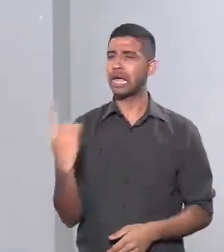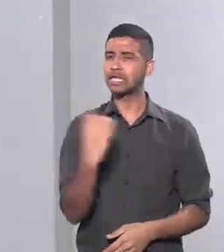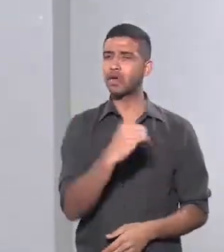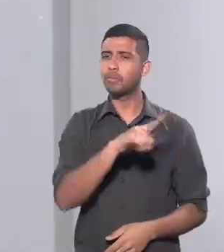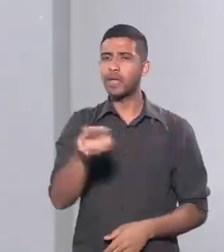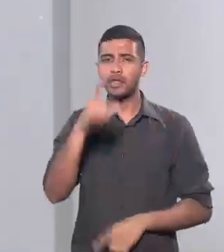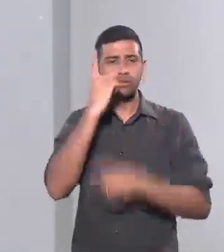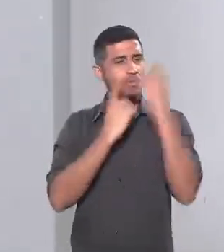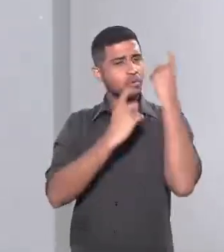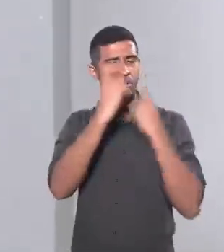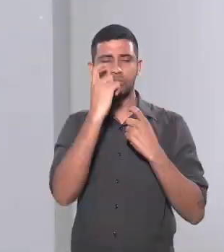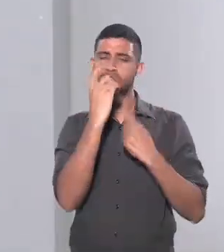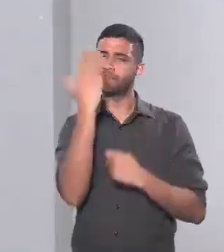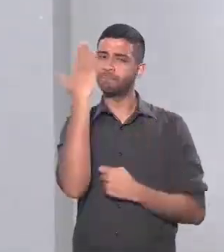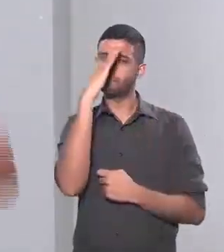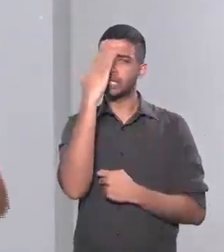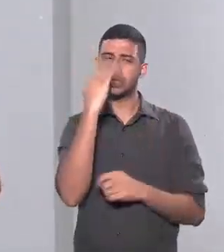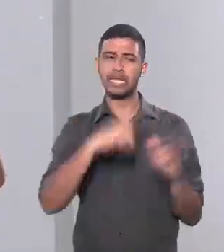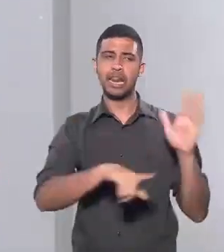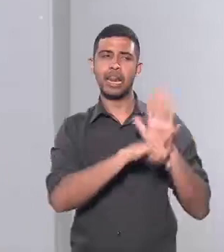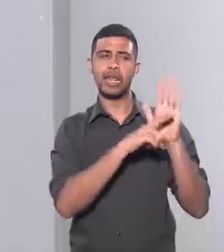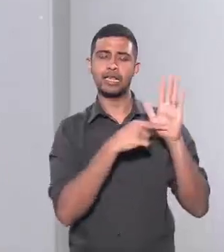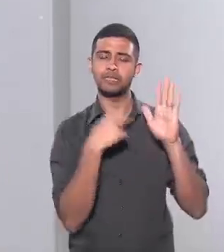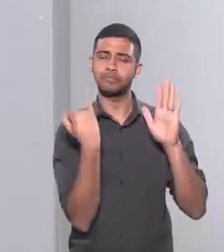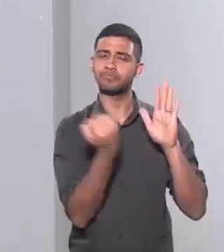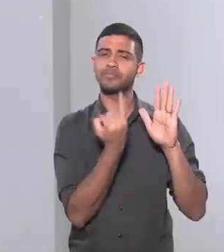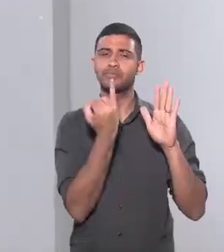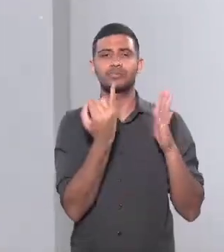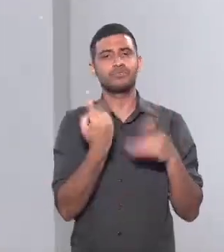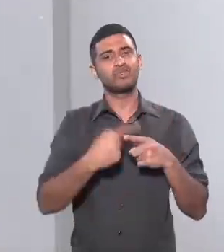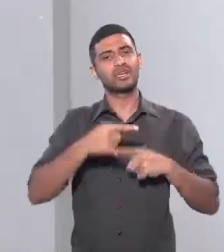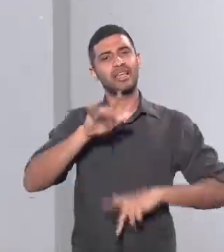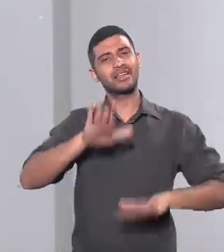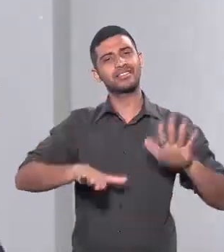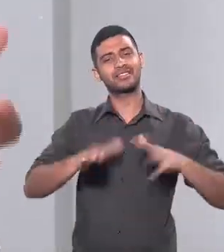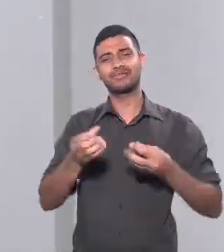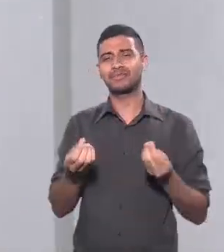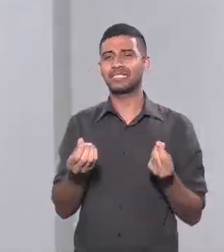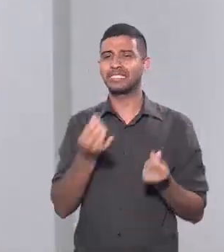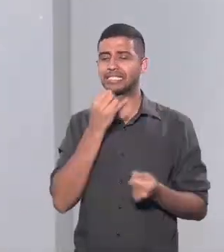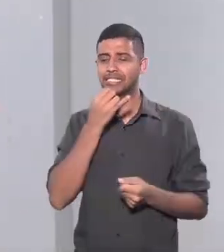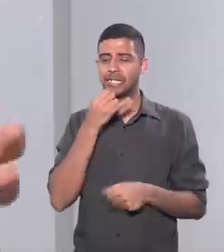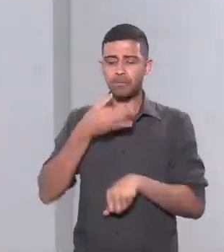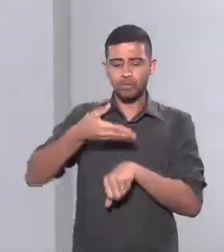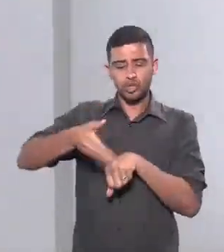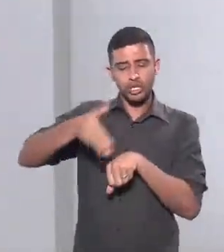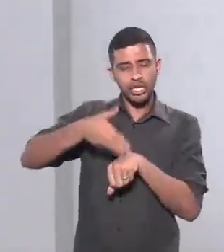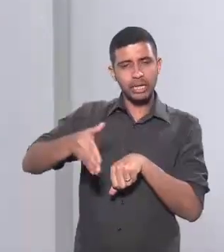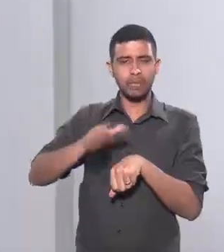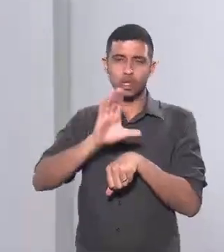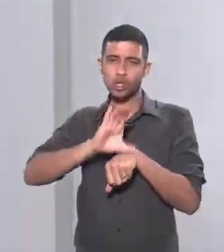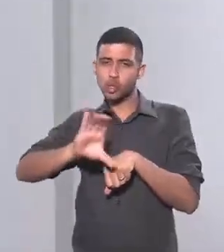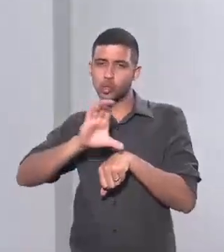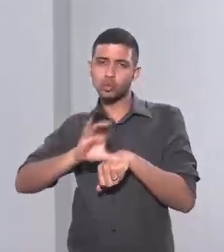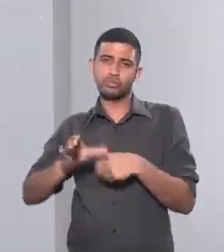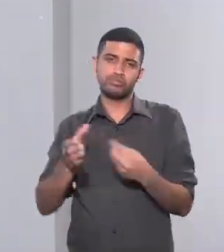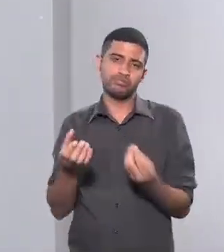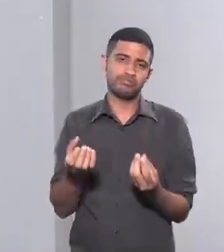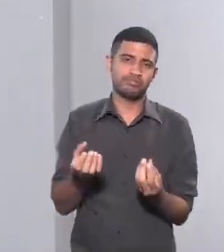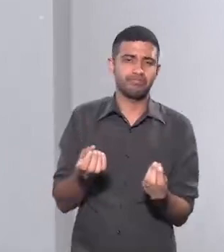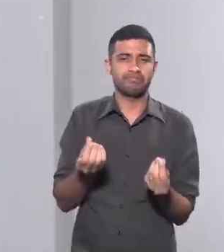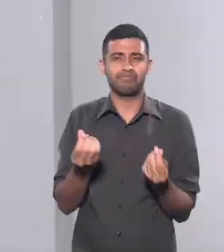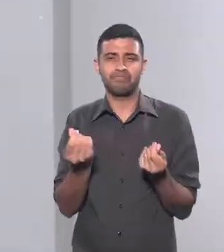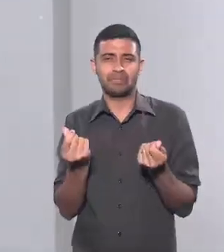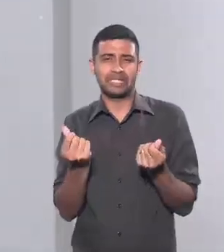infantil tenha preocupação e entenda a importância dessa legislação. Porque, às vezes, um treinamento, o custo, não me parece